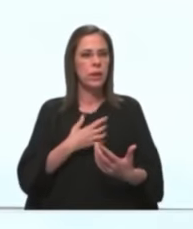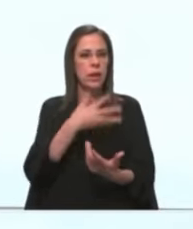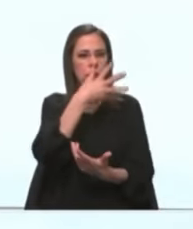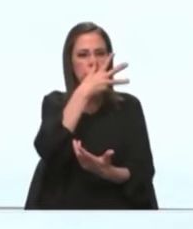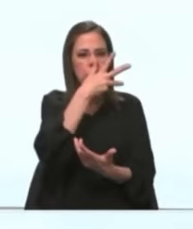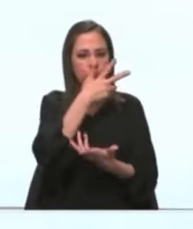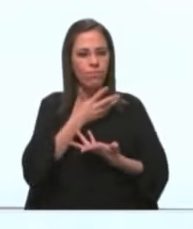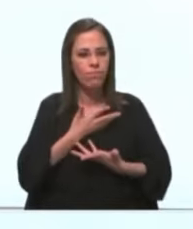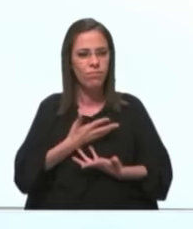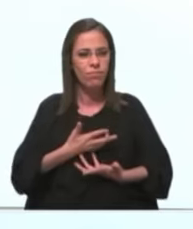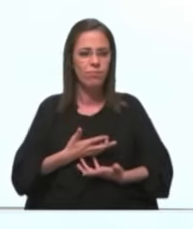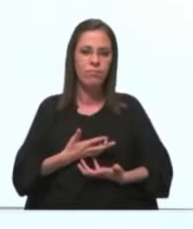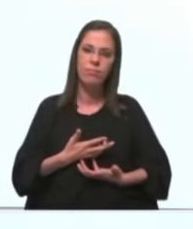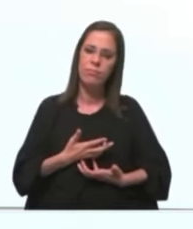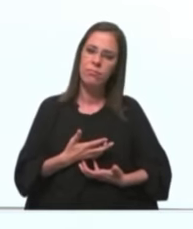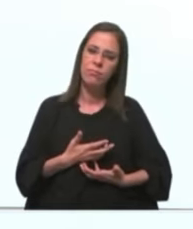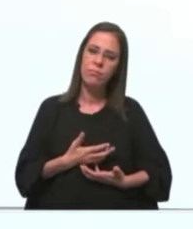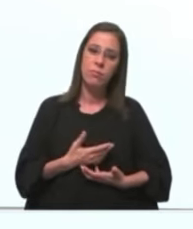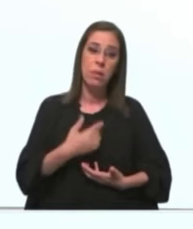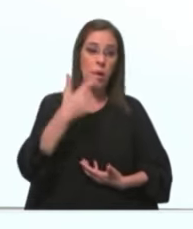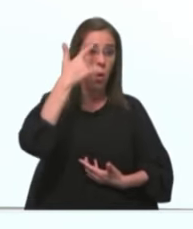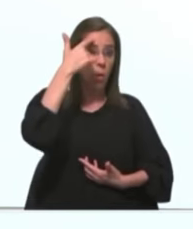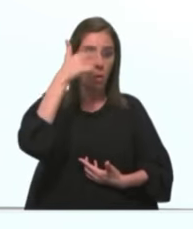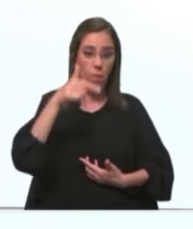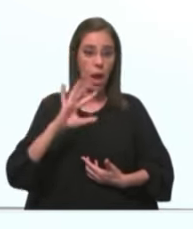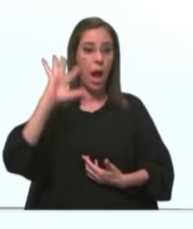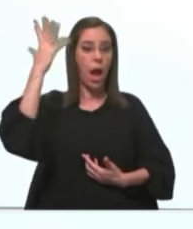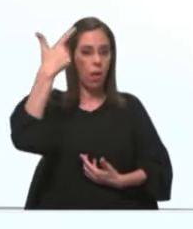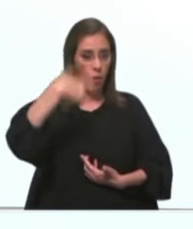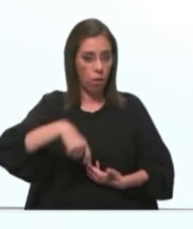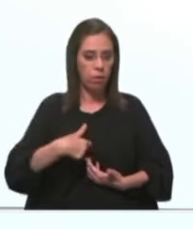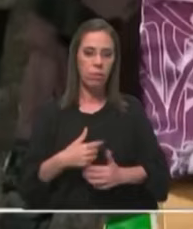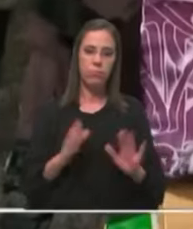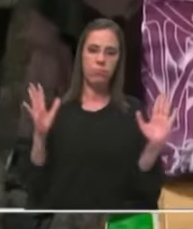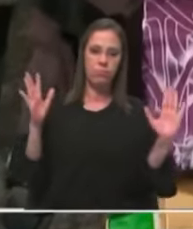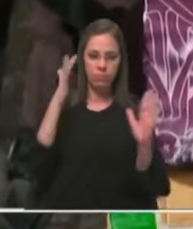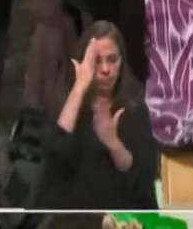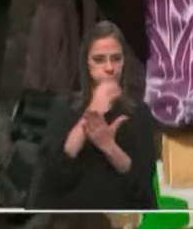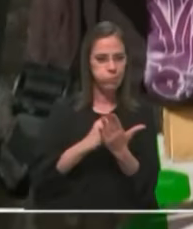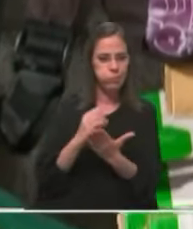tristeza. Nunca pensei passar por isto.